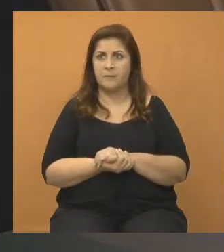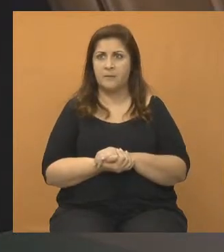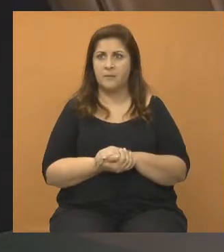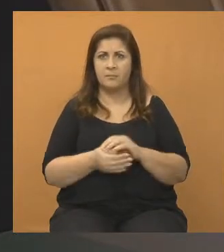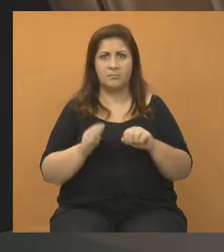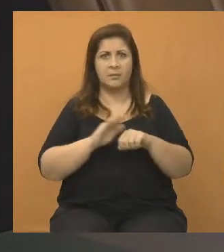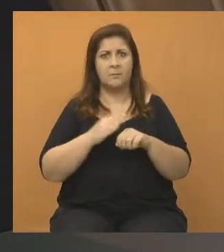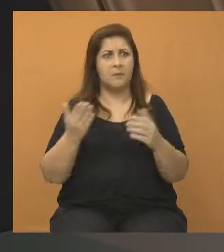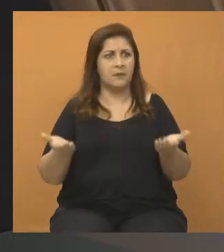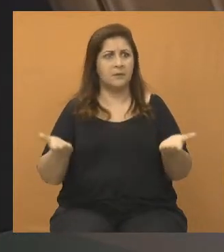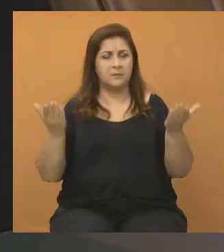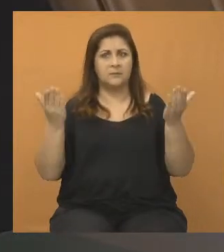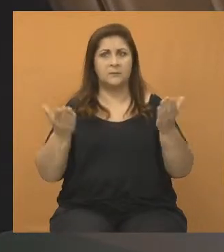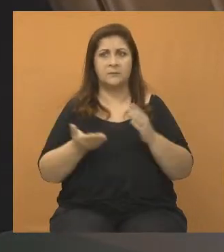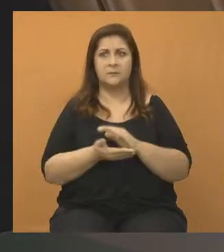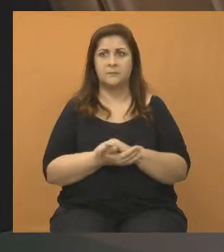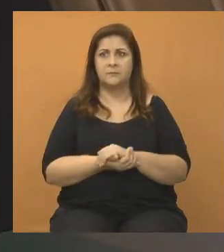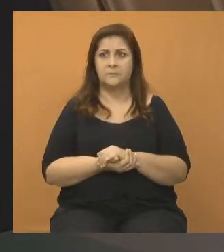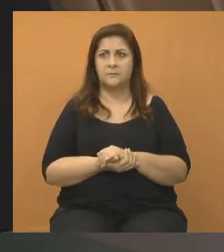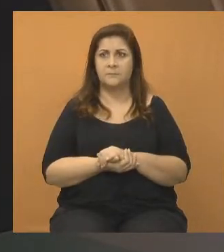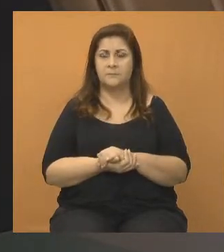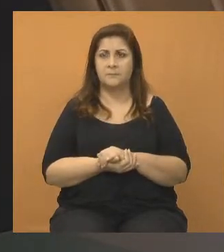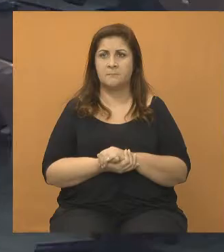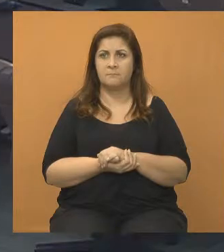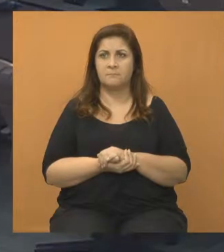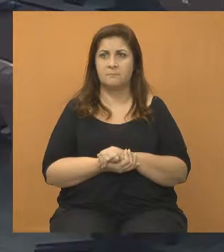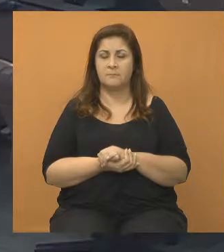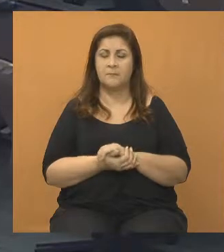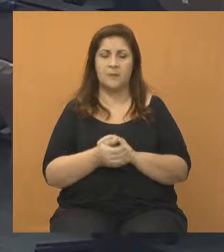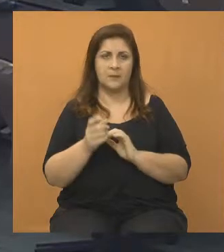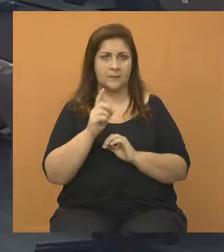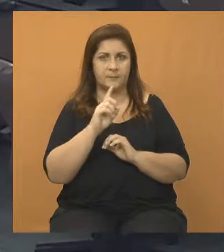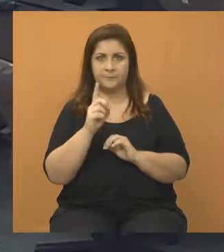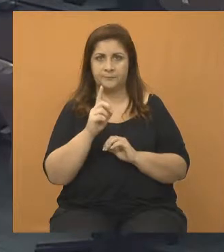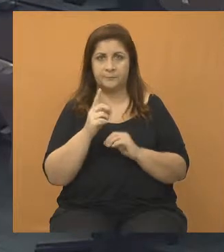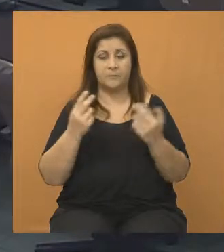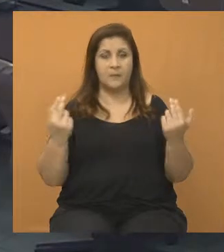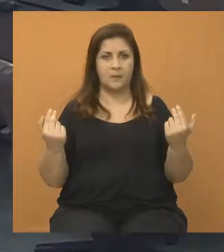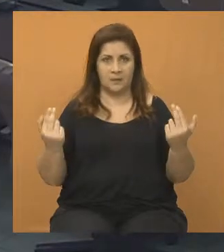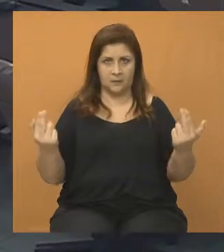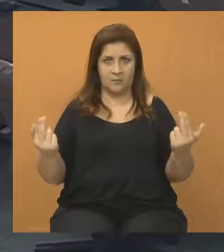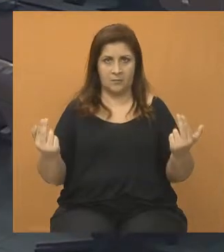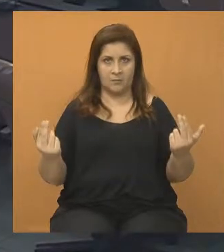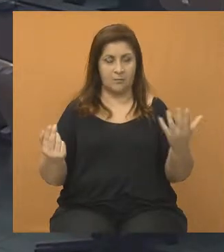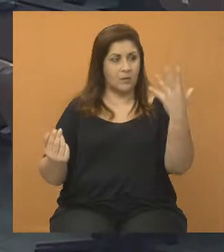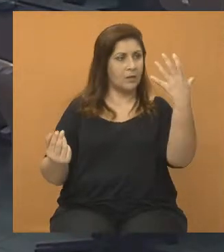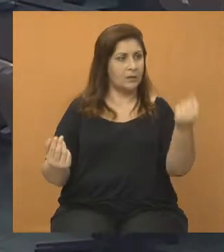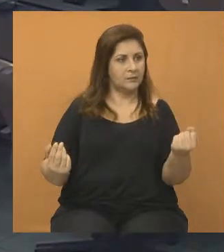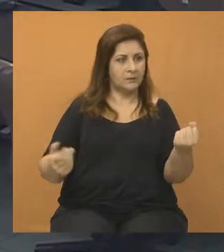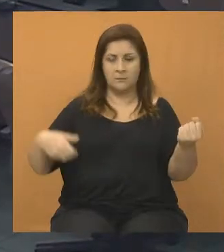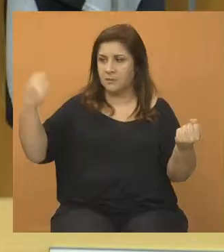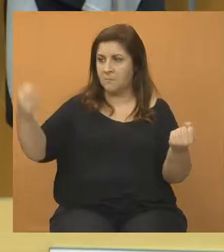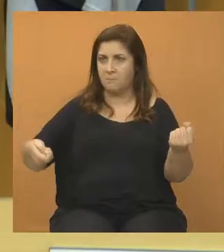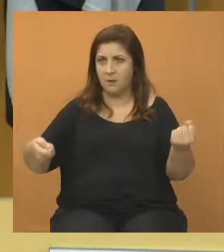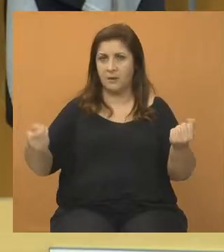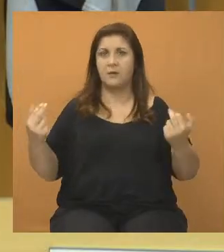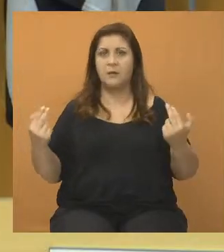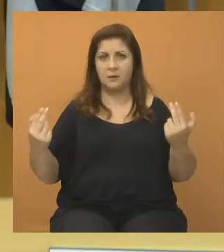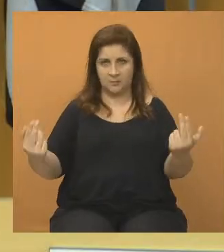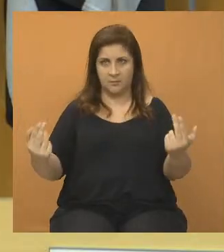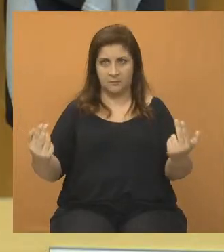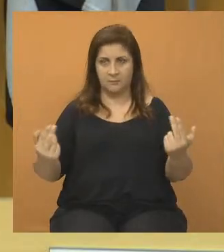do que o... Não, Juarez, aqui tem que ser igual, né? A despesa tem que ser exatamente